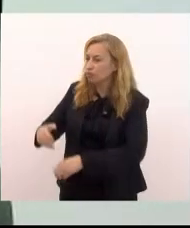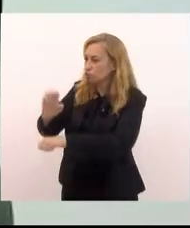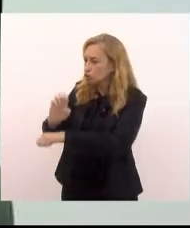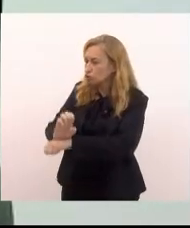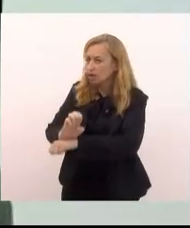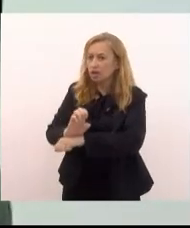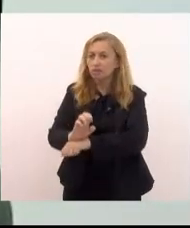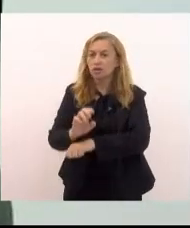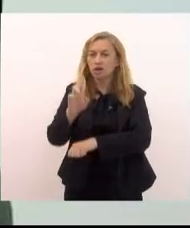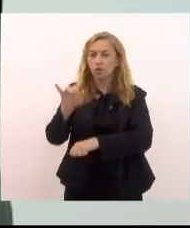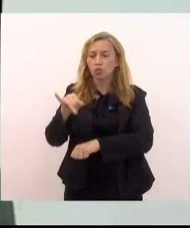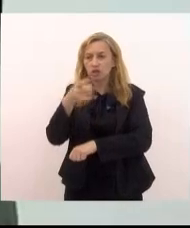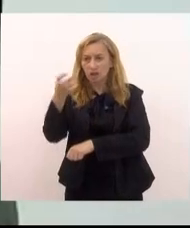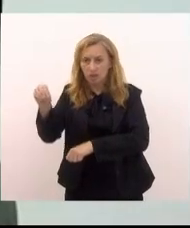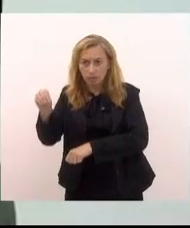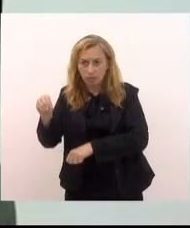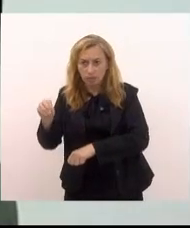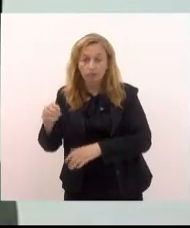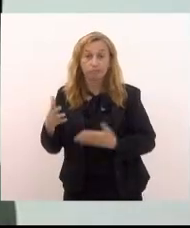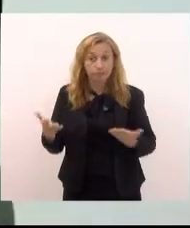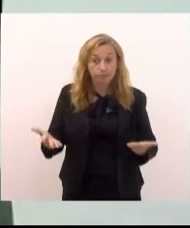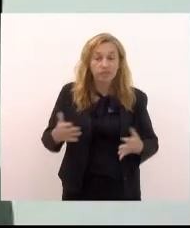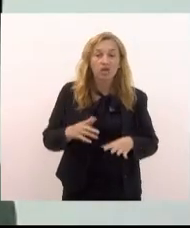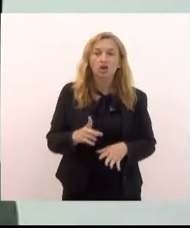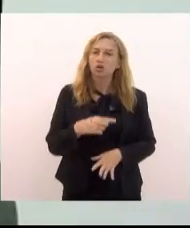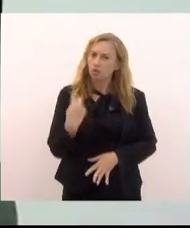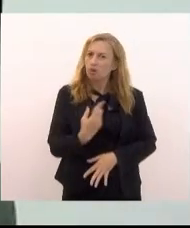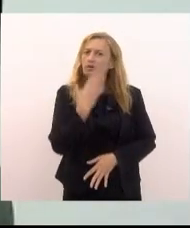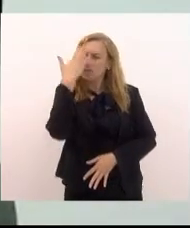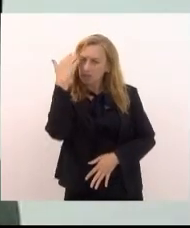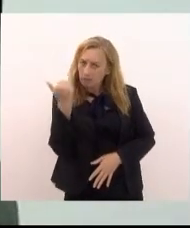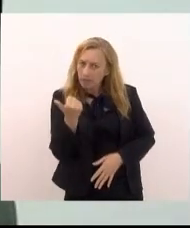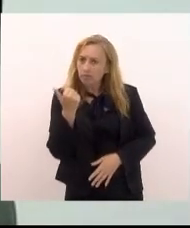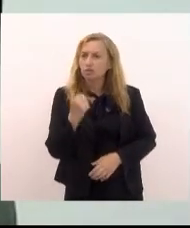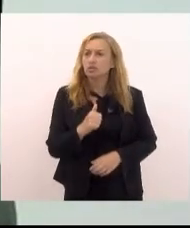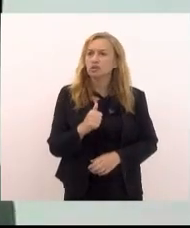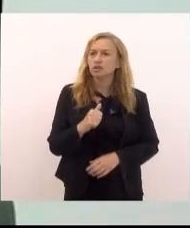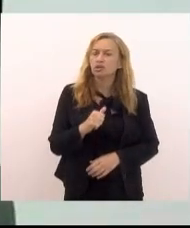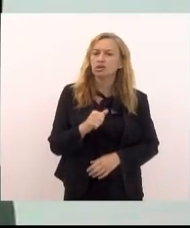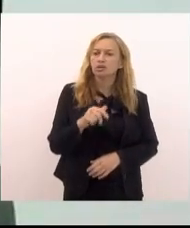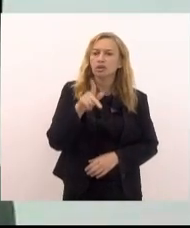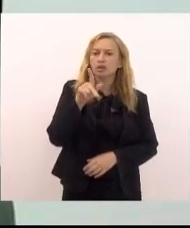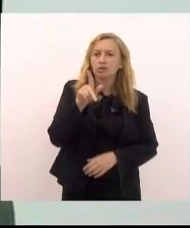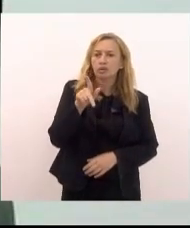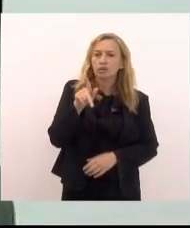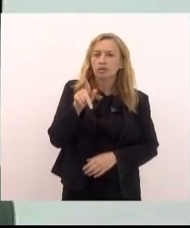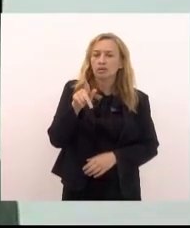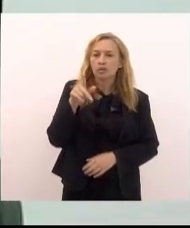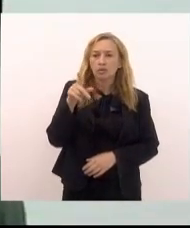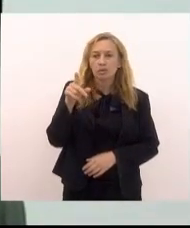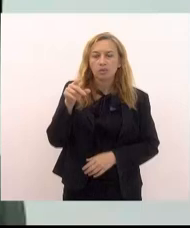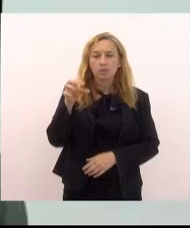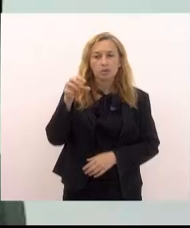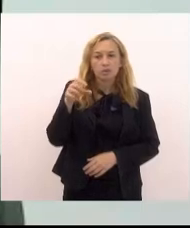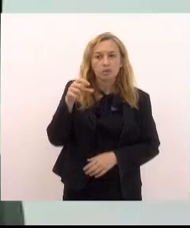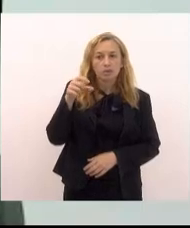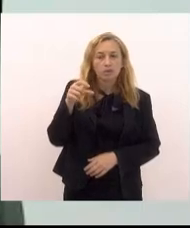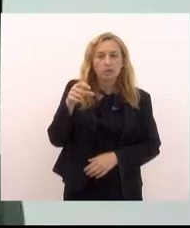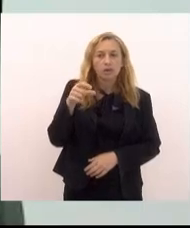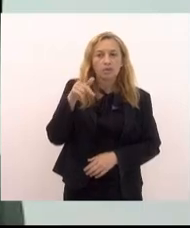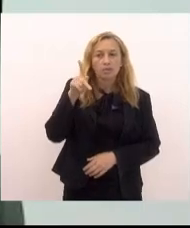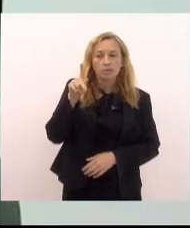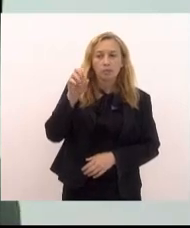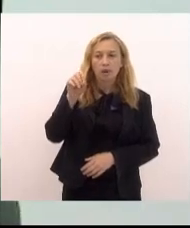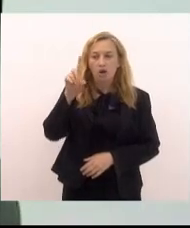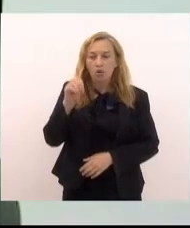e a União estão se dando. Todos nós sabemos que o senhor Paulo Guedes e o Tesouro Nacional